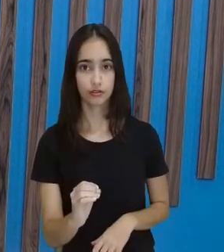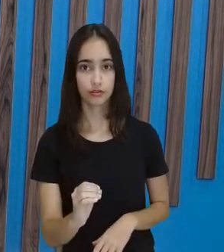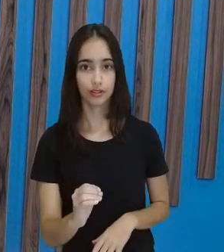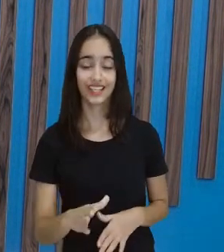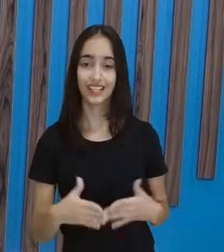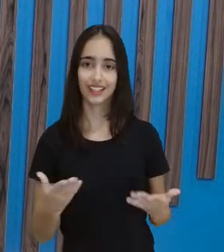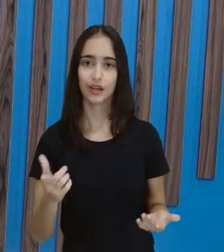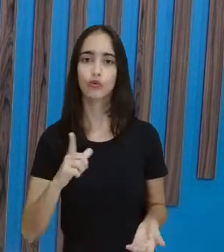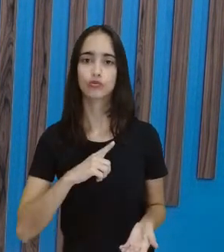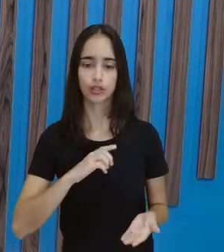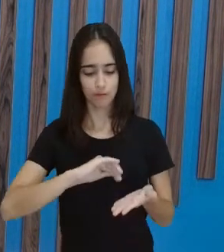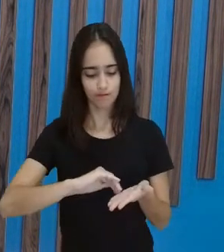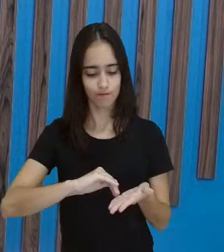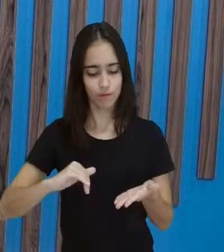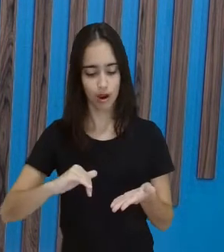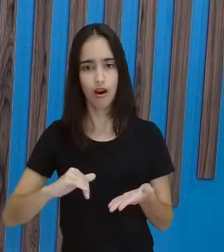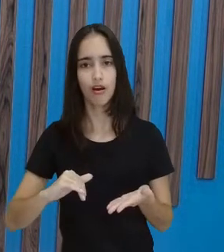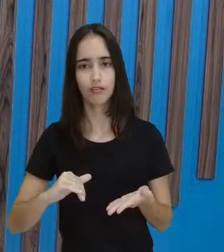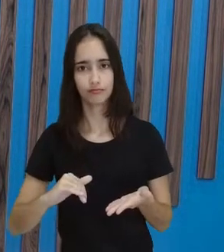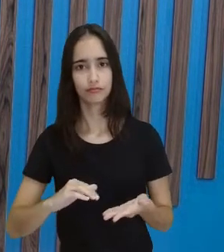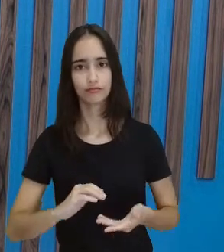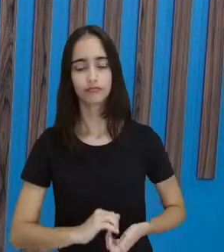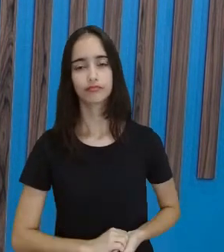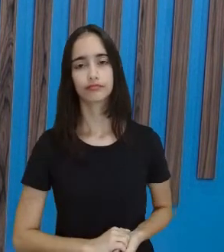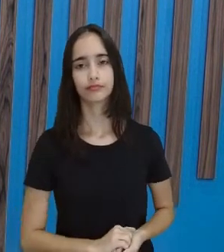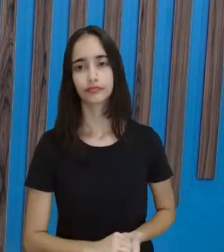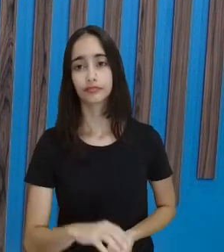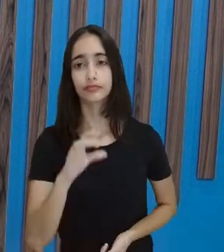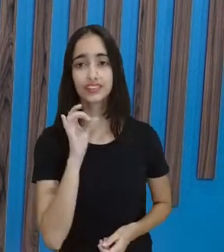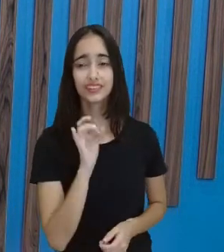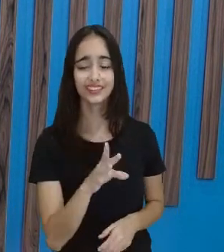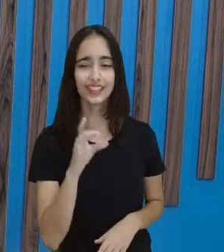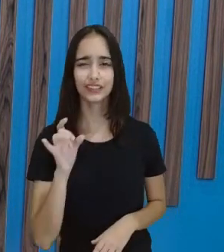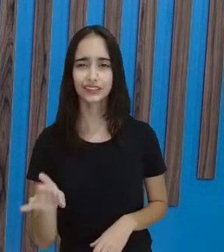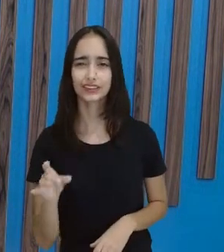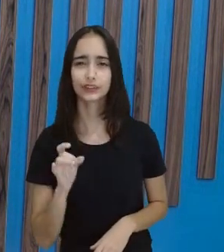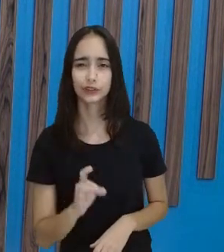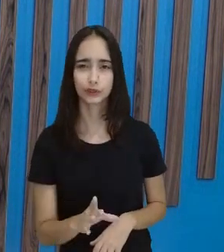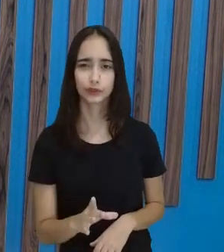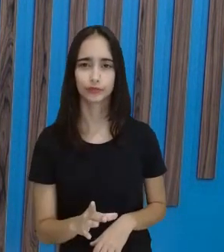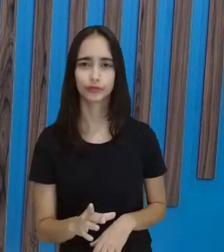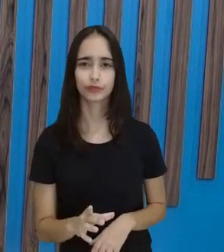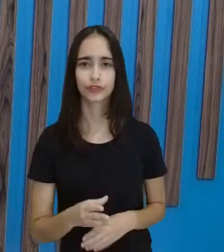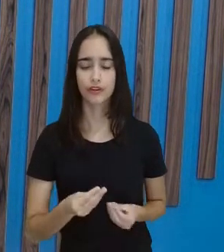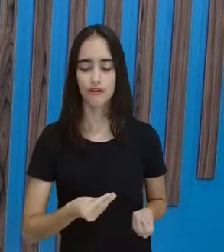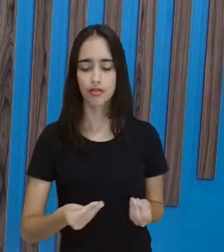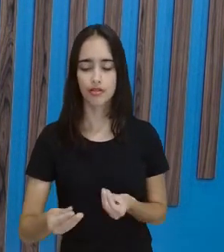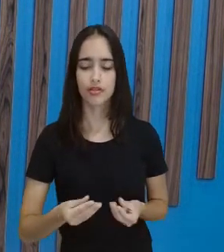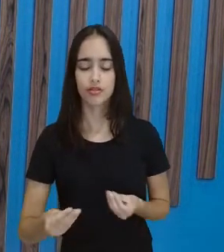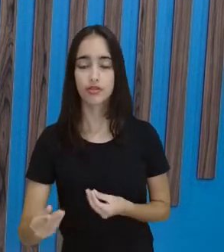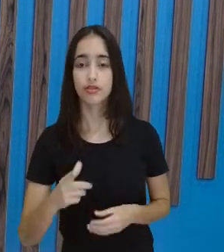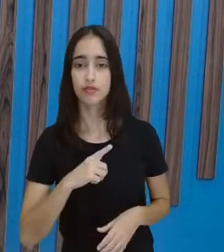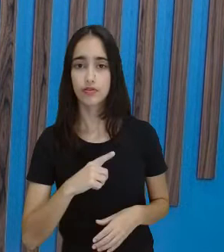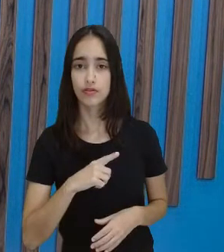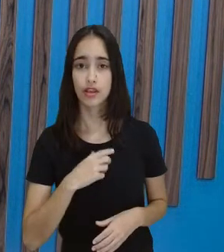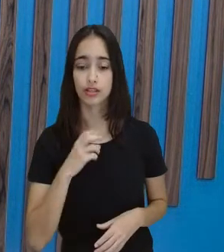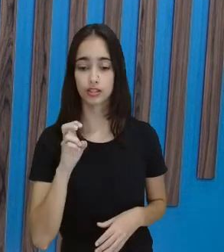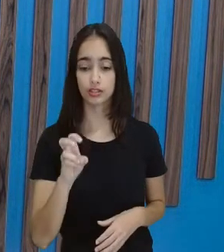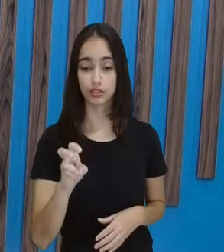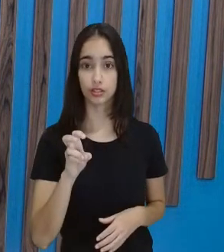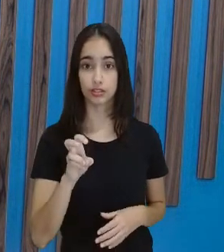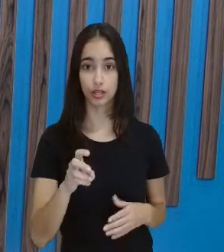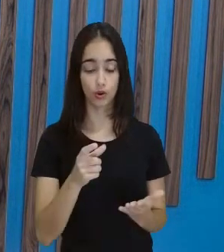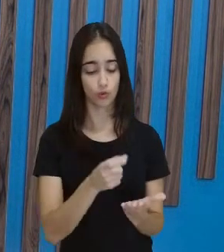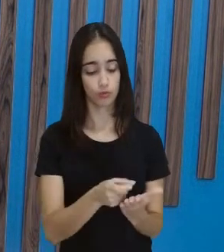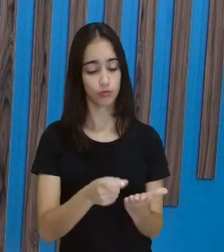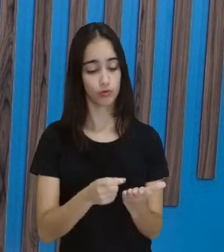resto. Cada criança vai receber 5 figurinhas e vão sobrar 2.